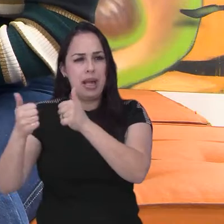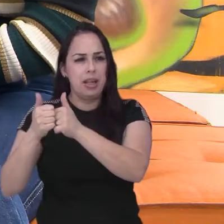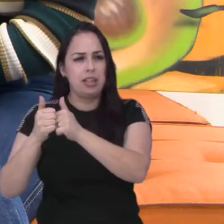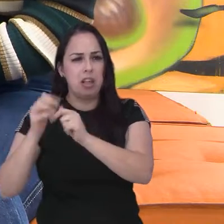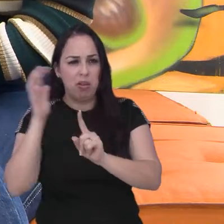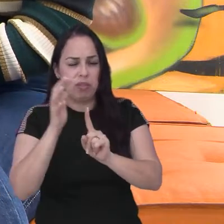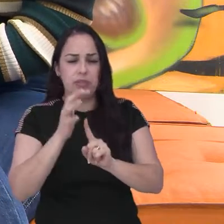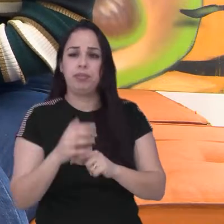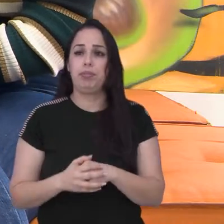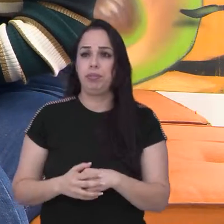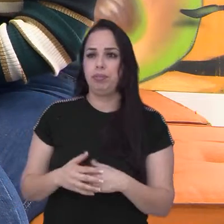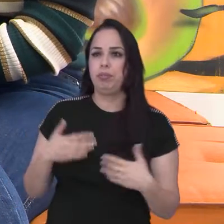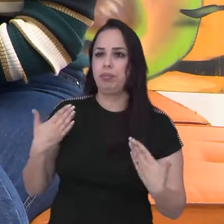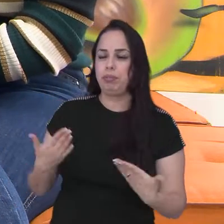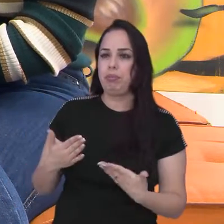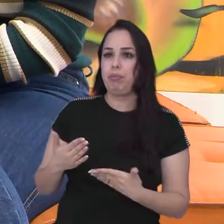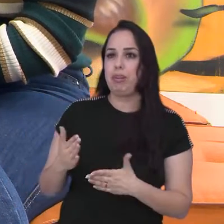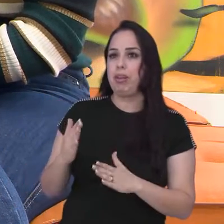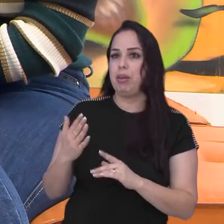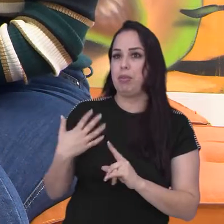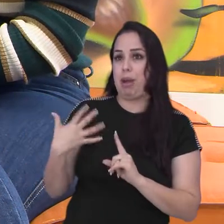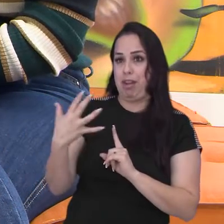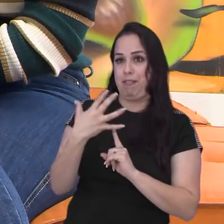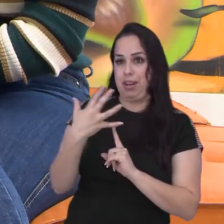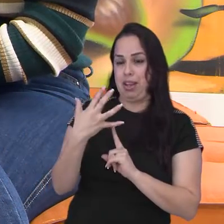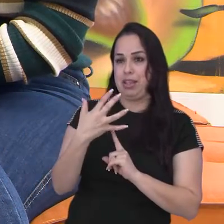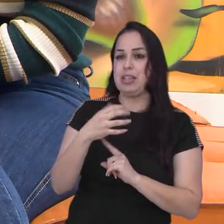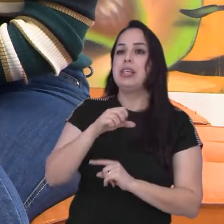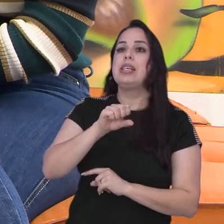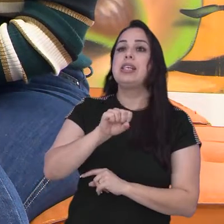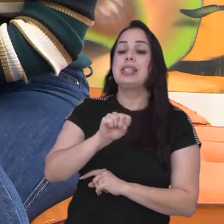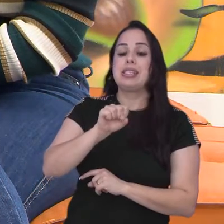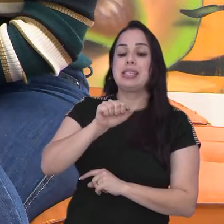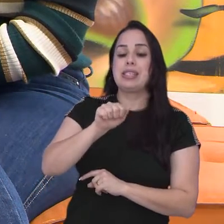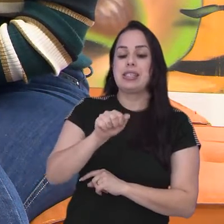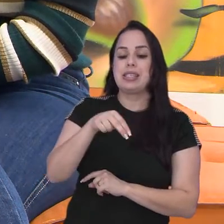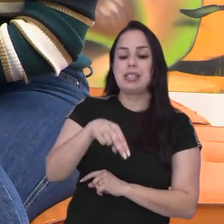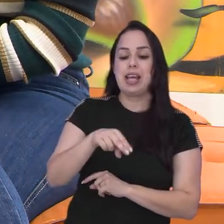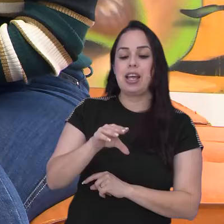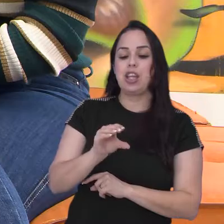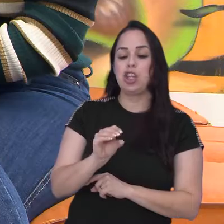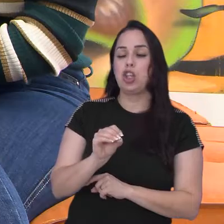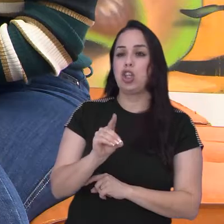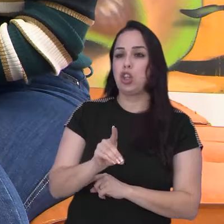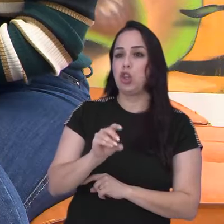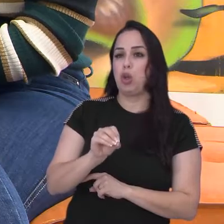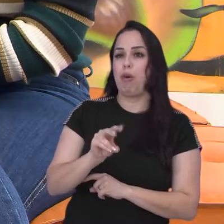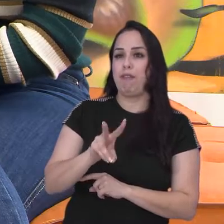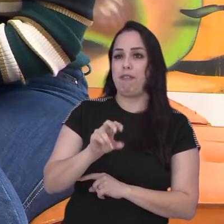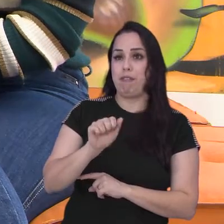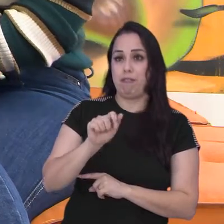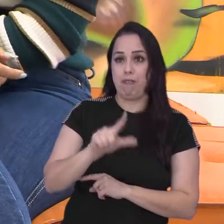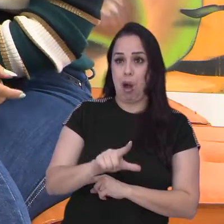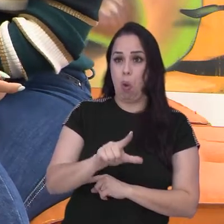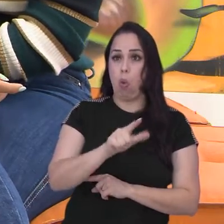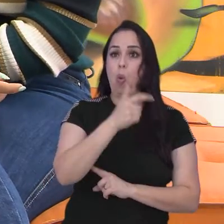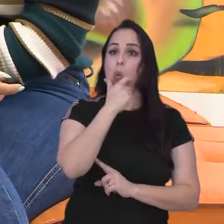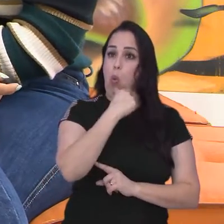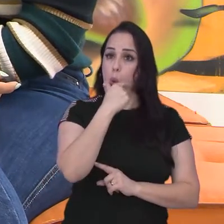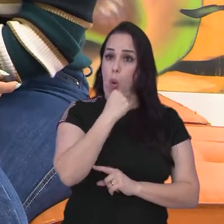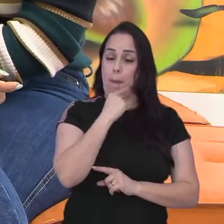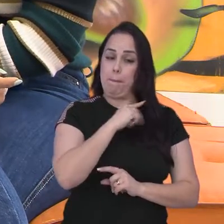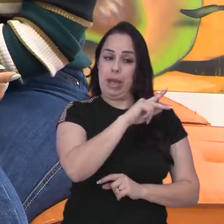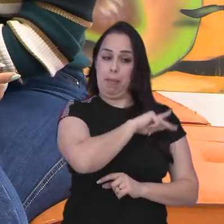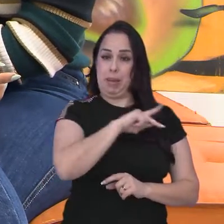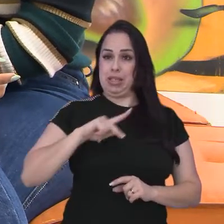figuras? Então, uma das figuras que foram importantes foi o Sandoval, que foi o presidente da escola de samba. Né? E eu falo que